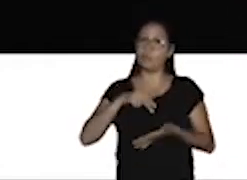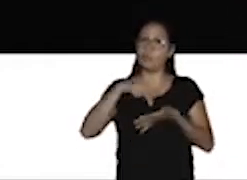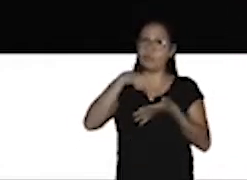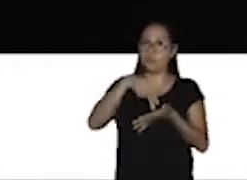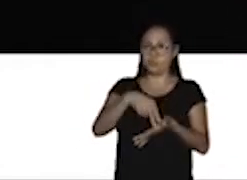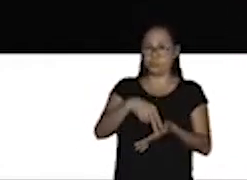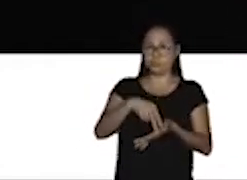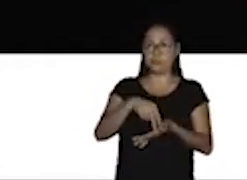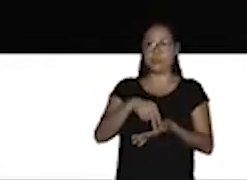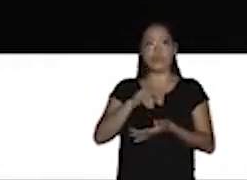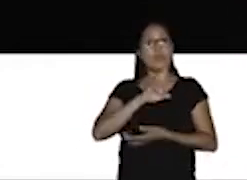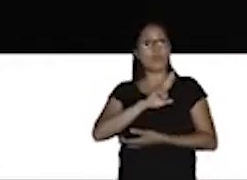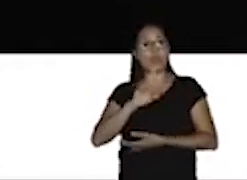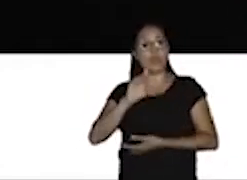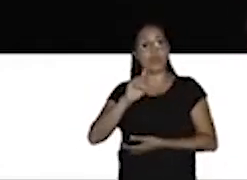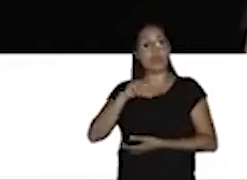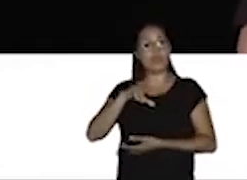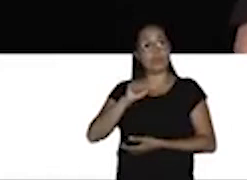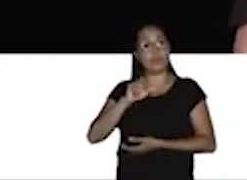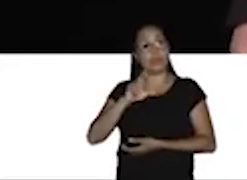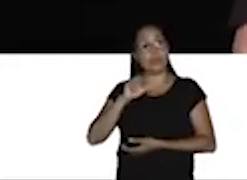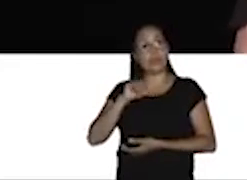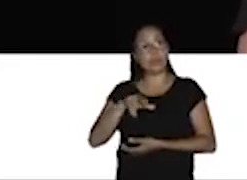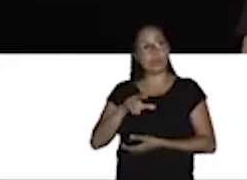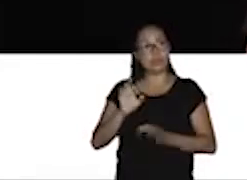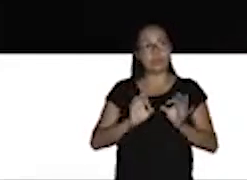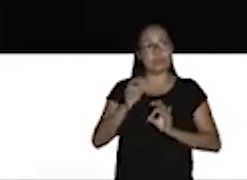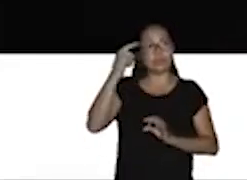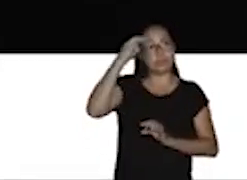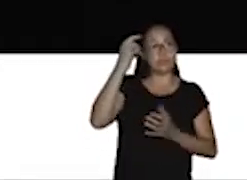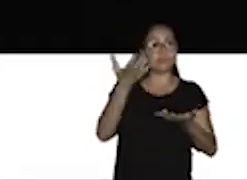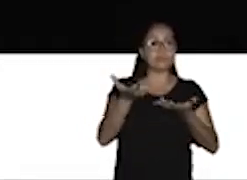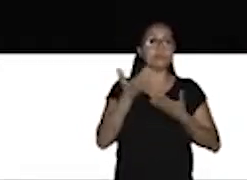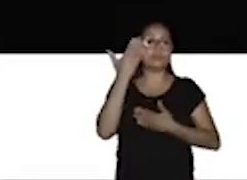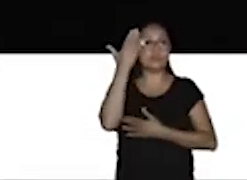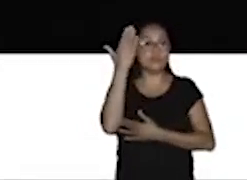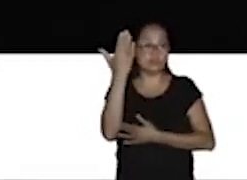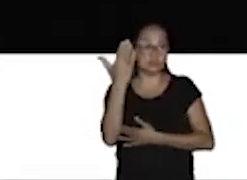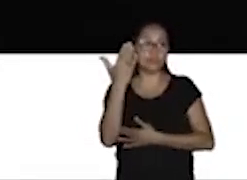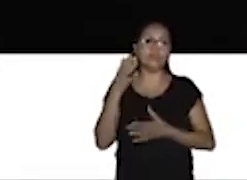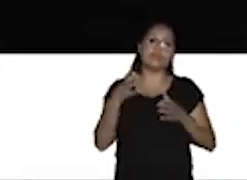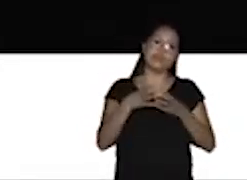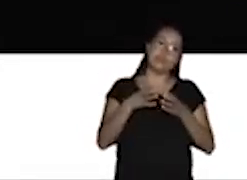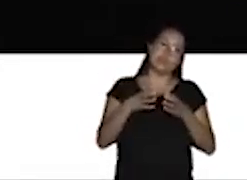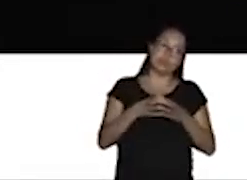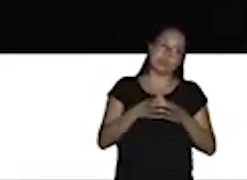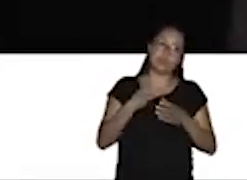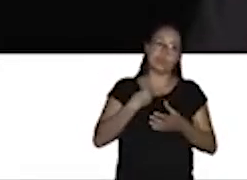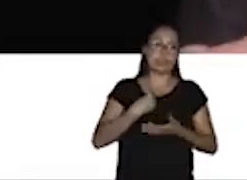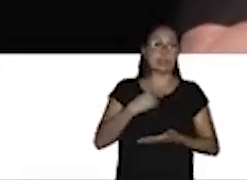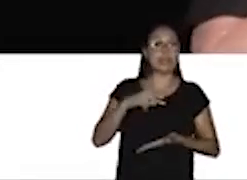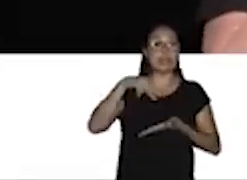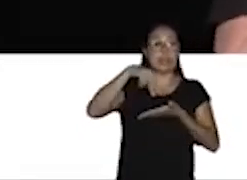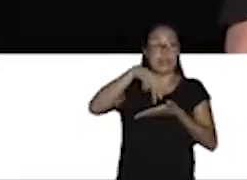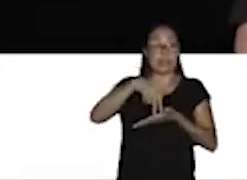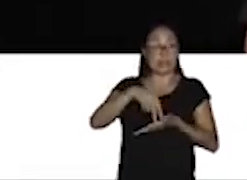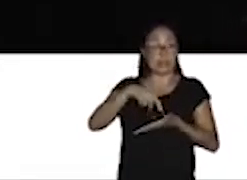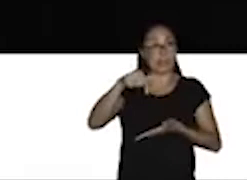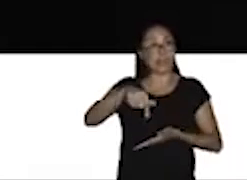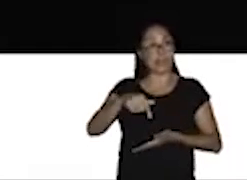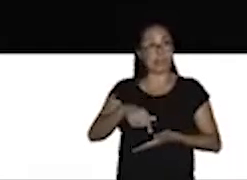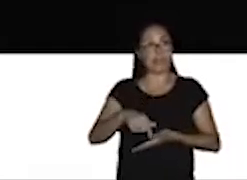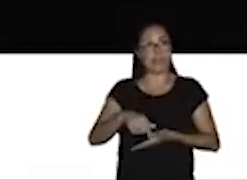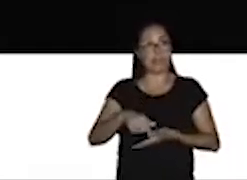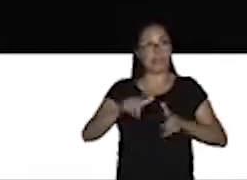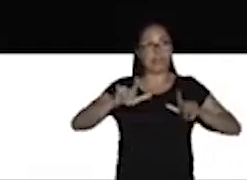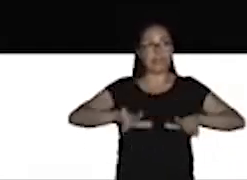E em nome da Demarim, Planejamento Cultural, a gente quer agradecer pelo Ritornello ter desfilado aqui em cima desse palco